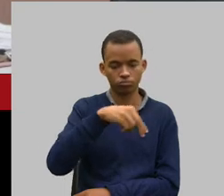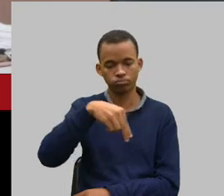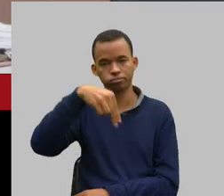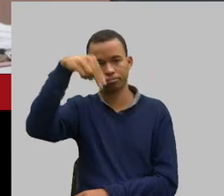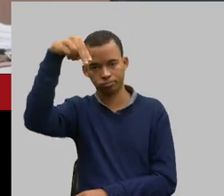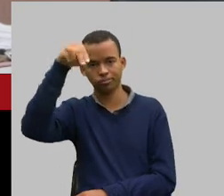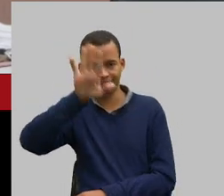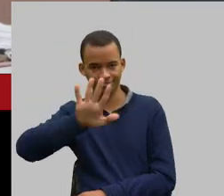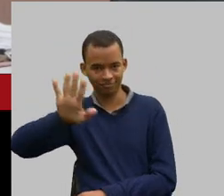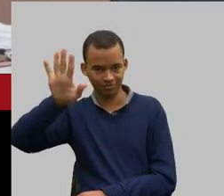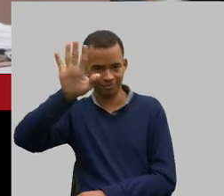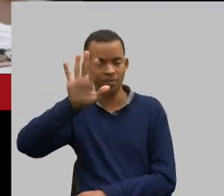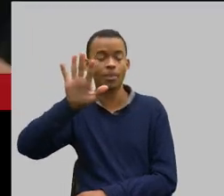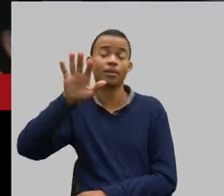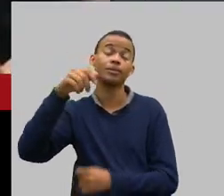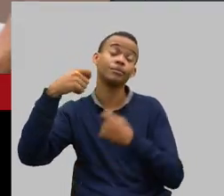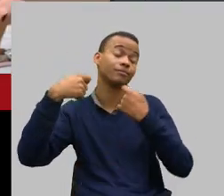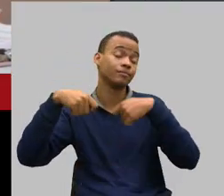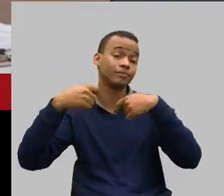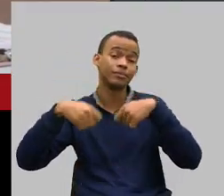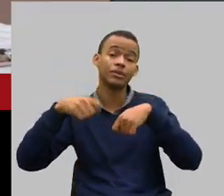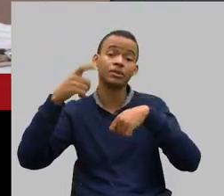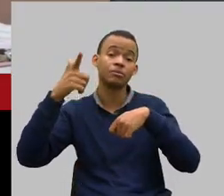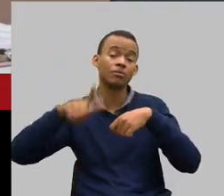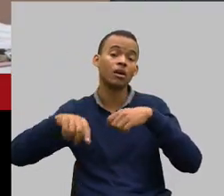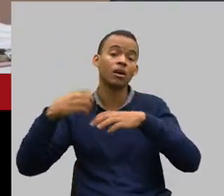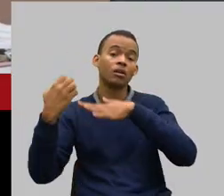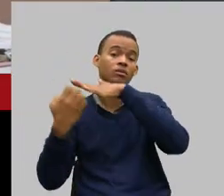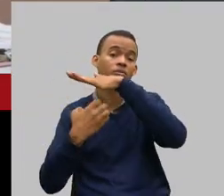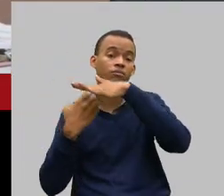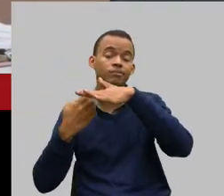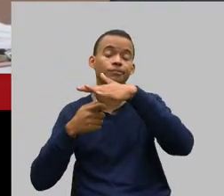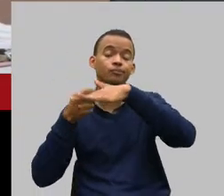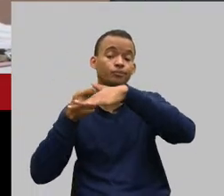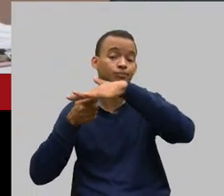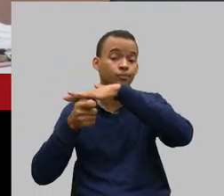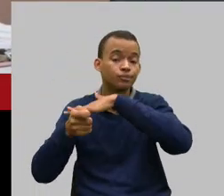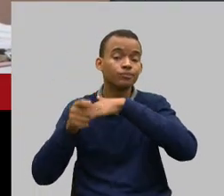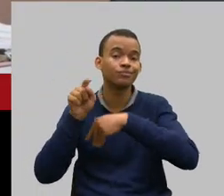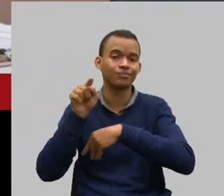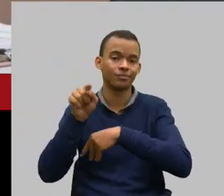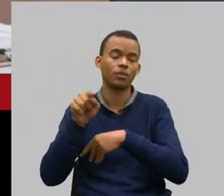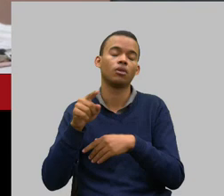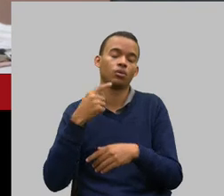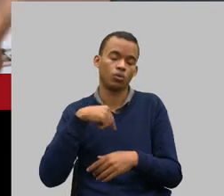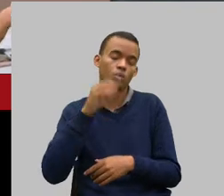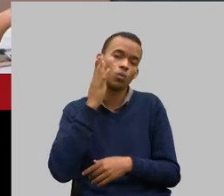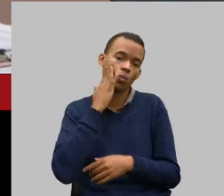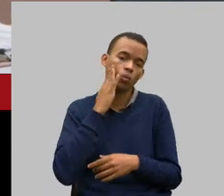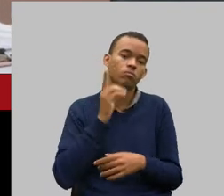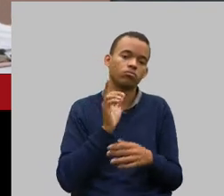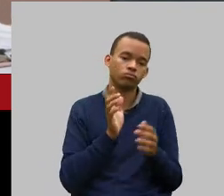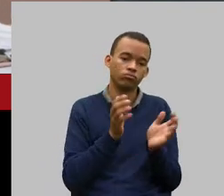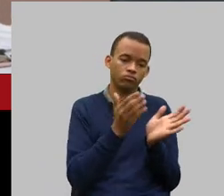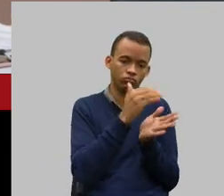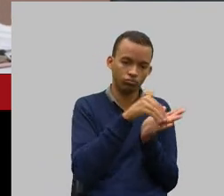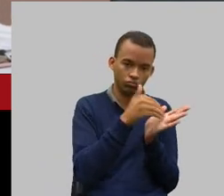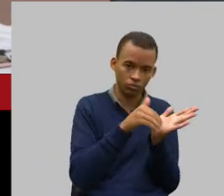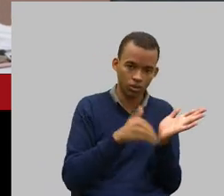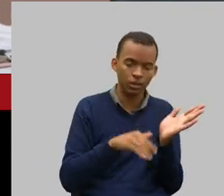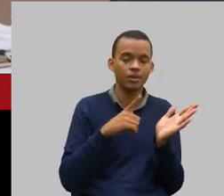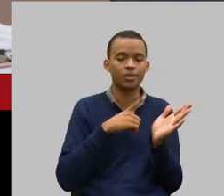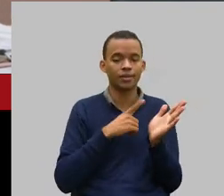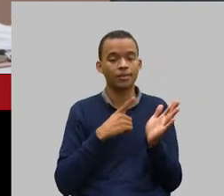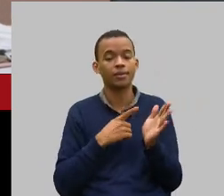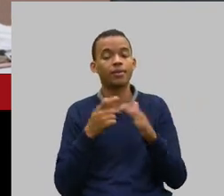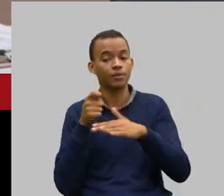e a gente precisa de novos investimentos a gente sabe que no último ano aí a secretaria já trouxe alguns investimentos pra cidade de Matosinhos mas a gente